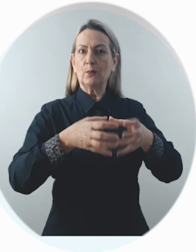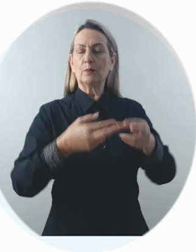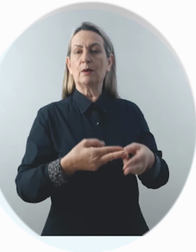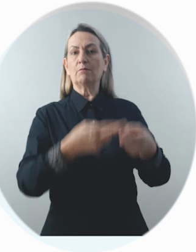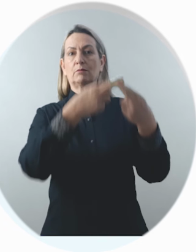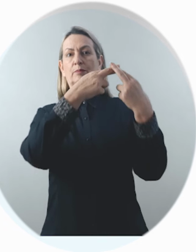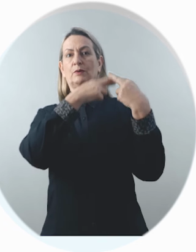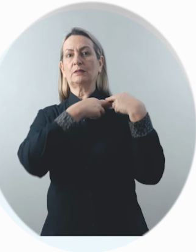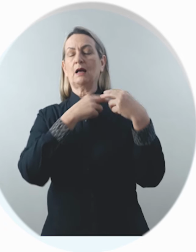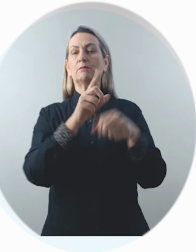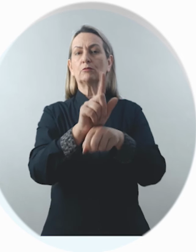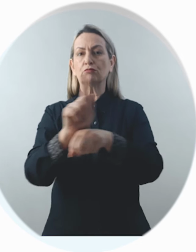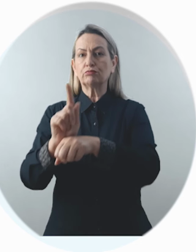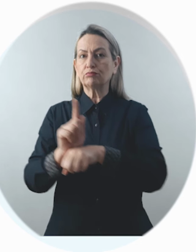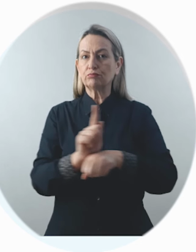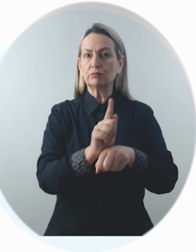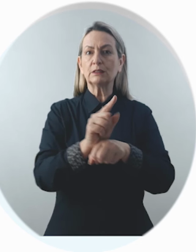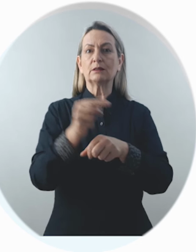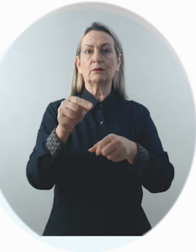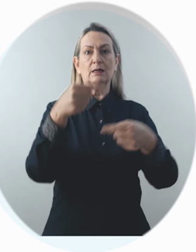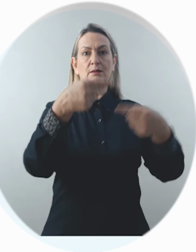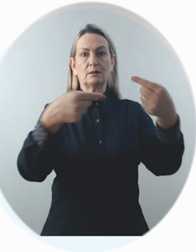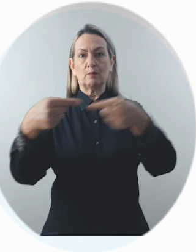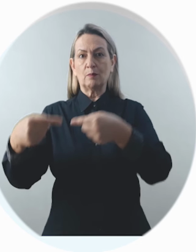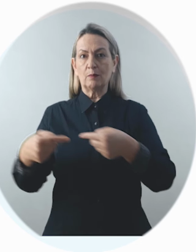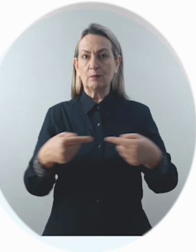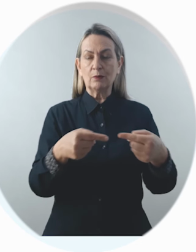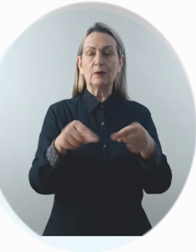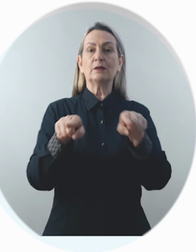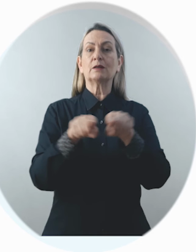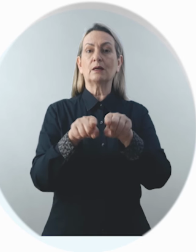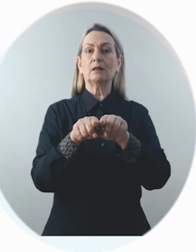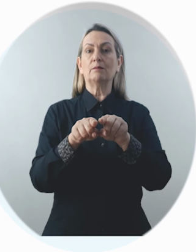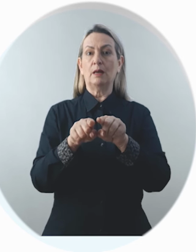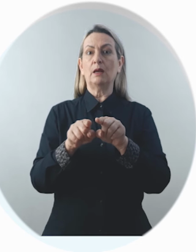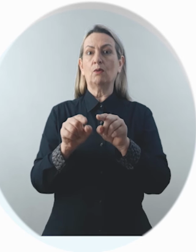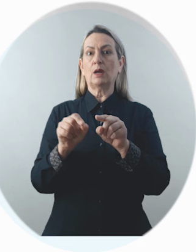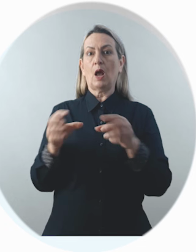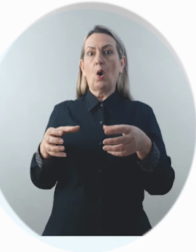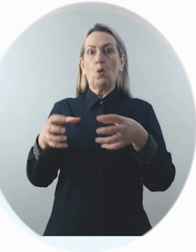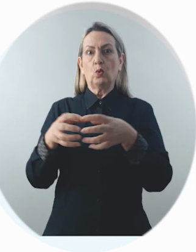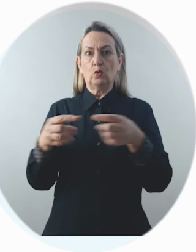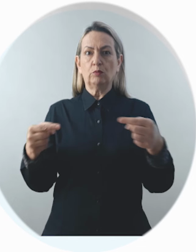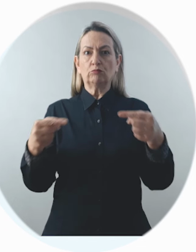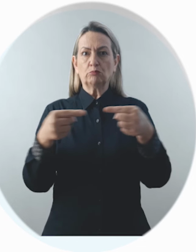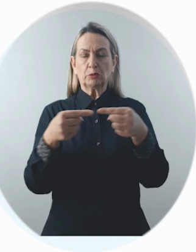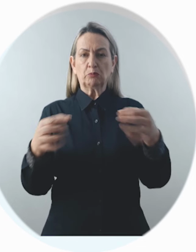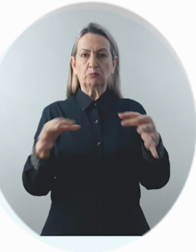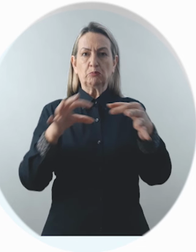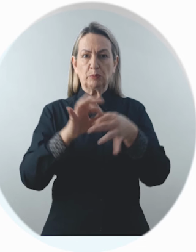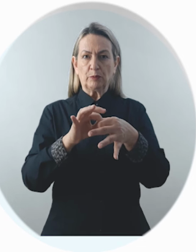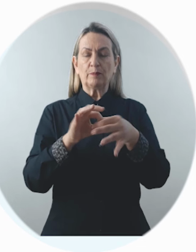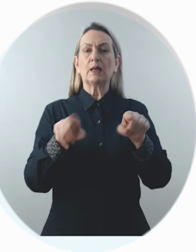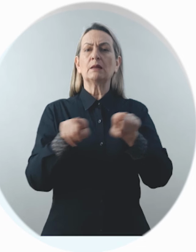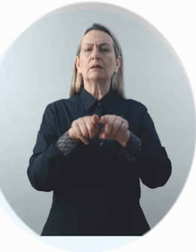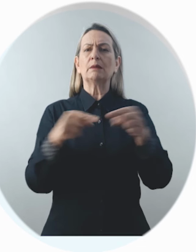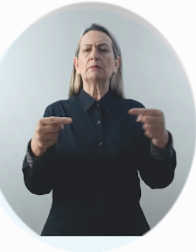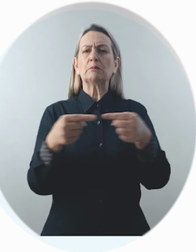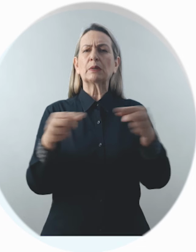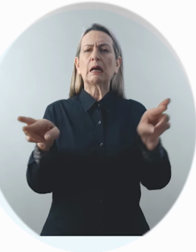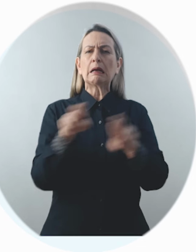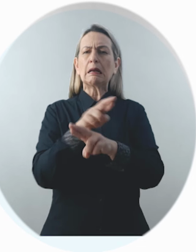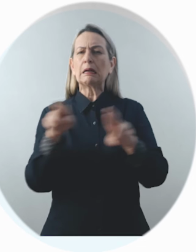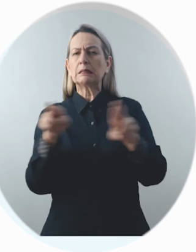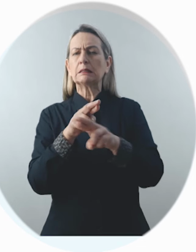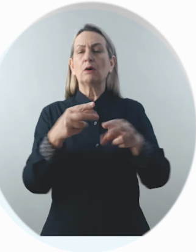vincula ao órgão que é o responsável pela gestão desta política e a unidade correspondente ele